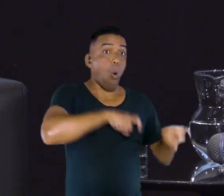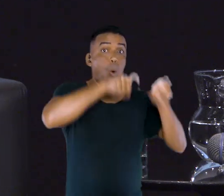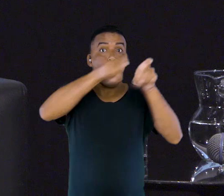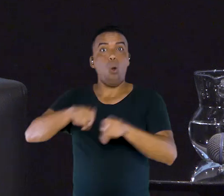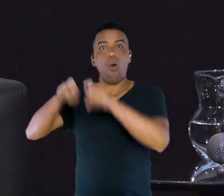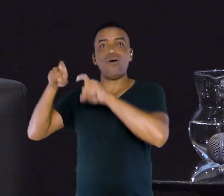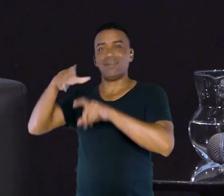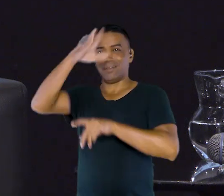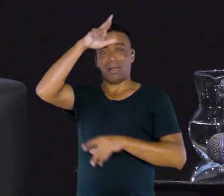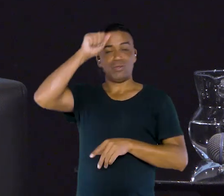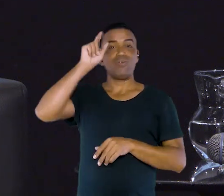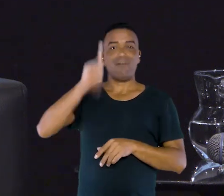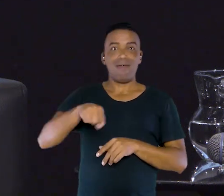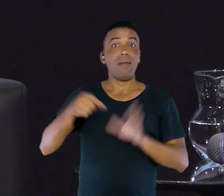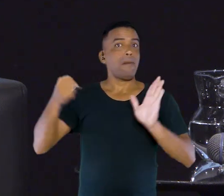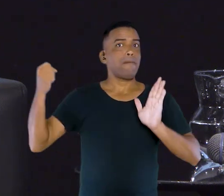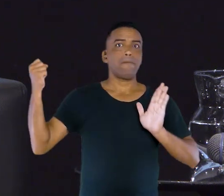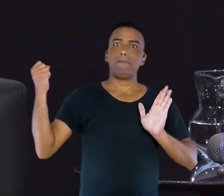patrimônio